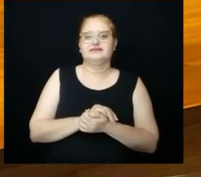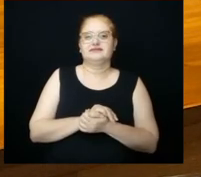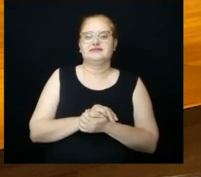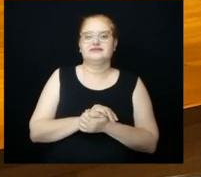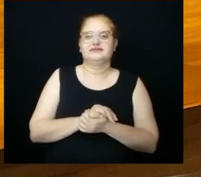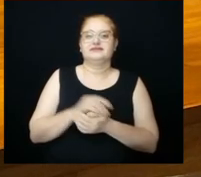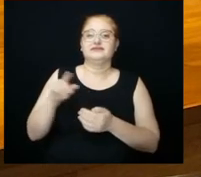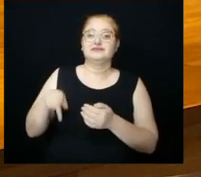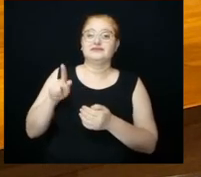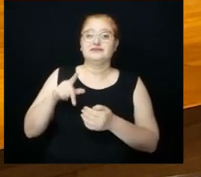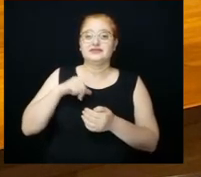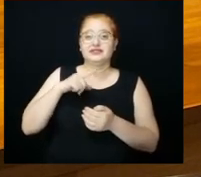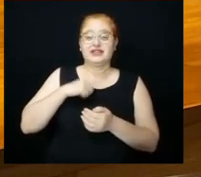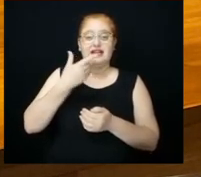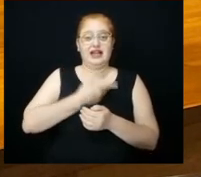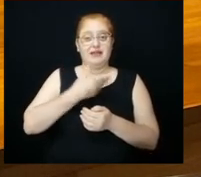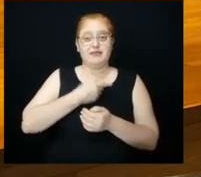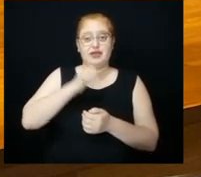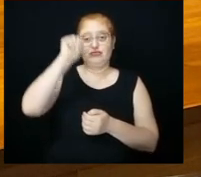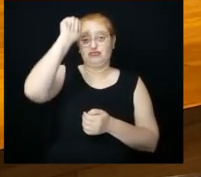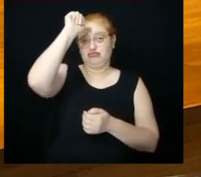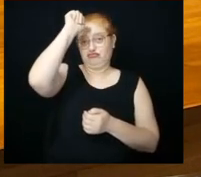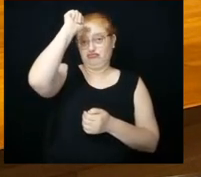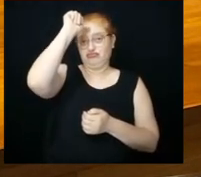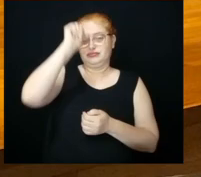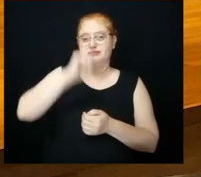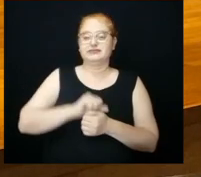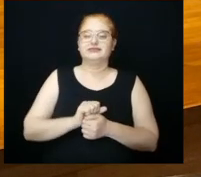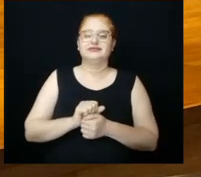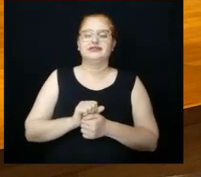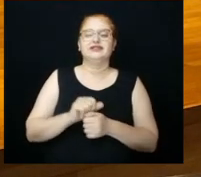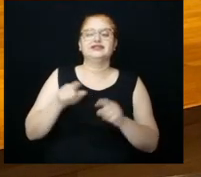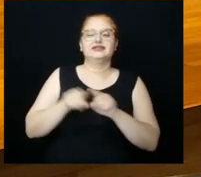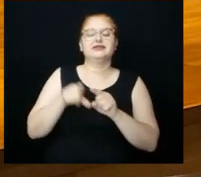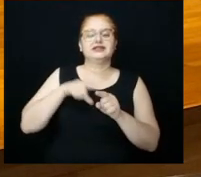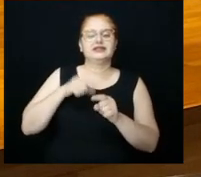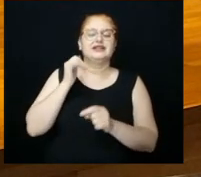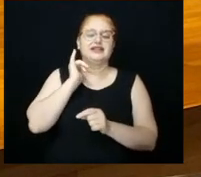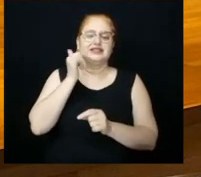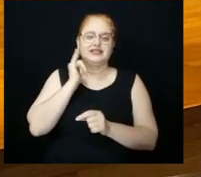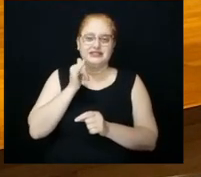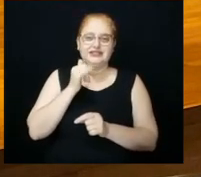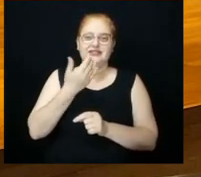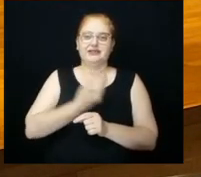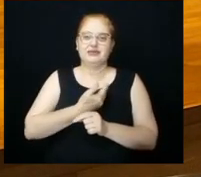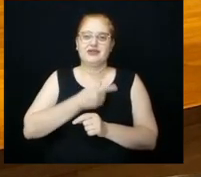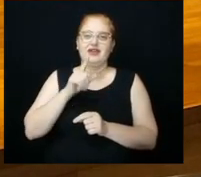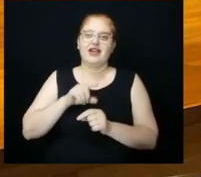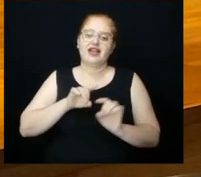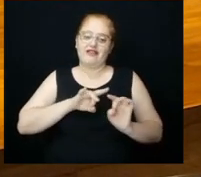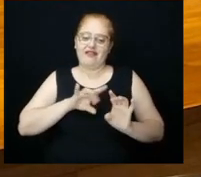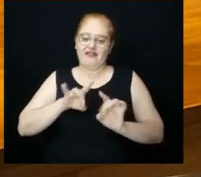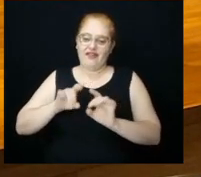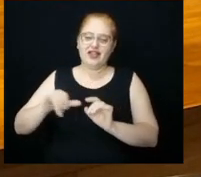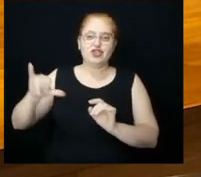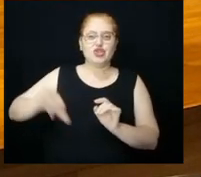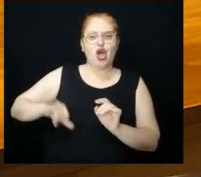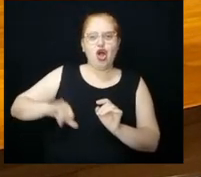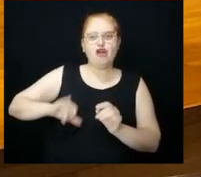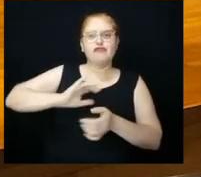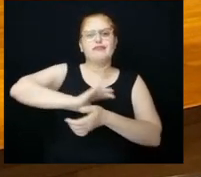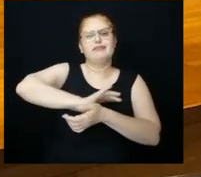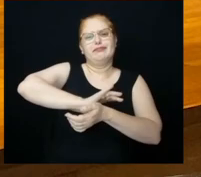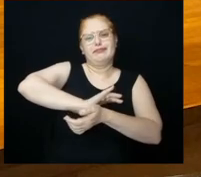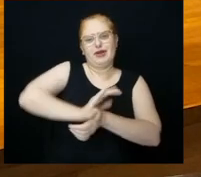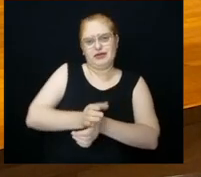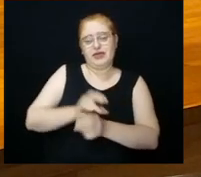O Kinzu ele tem um amigo indiano que perpassa também a narrativa. Esse amigo, Surendra, ele é um comerciante que sofre muitos preconceitos